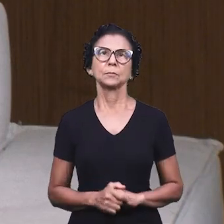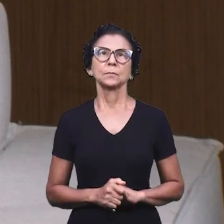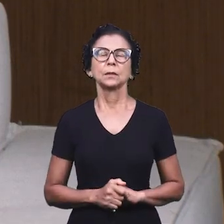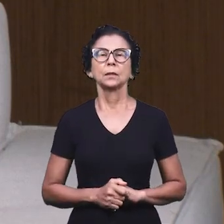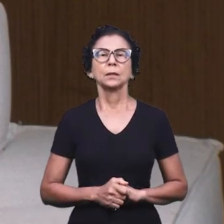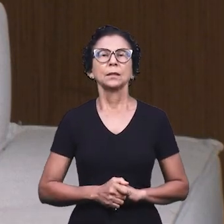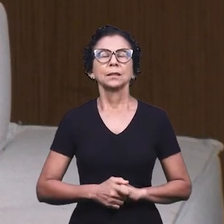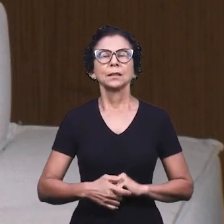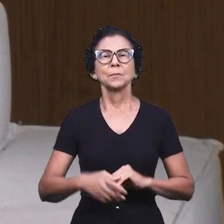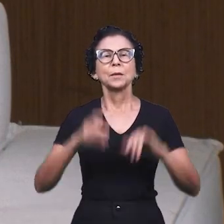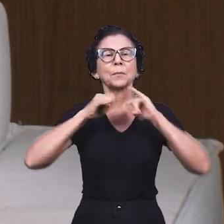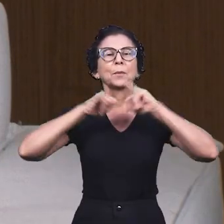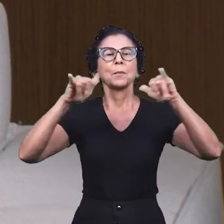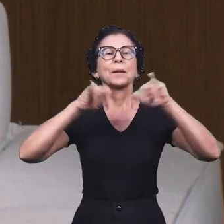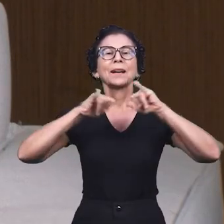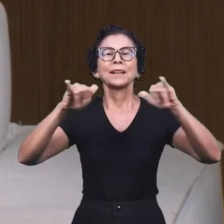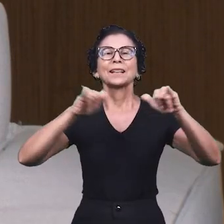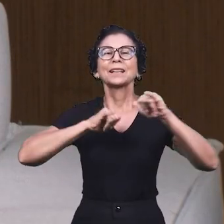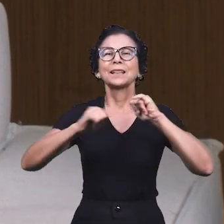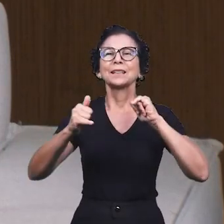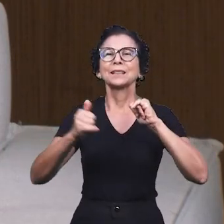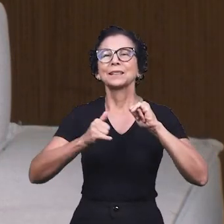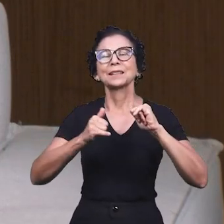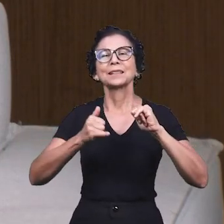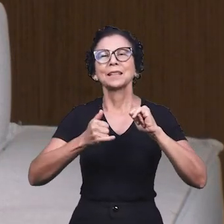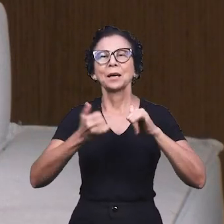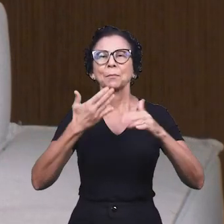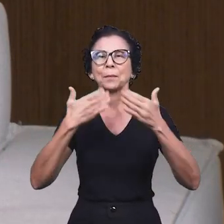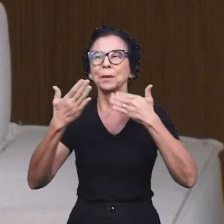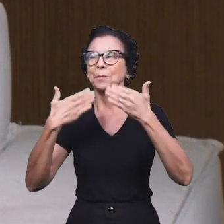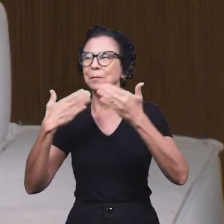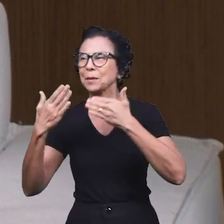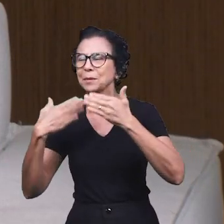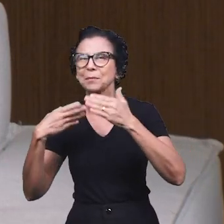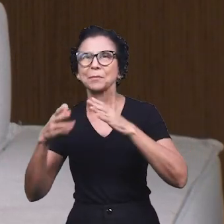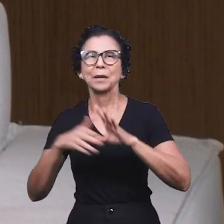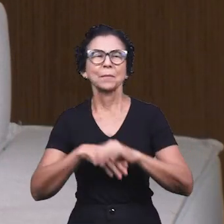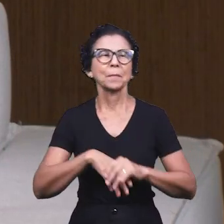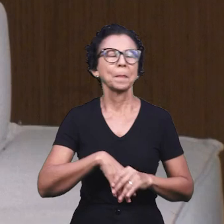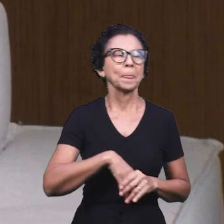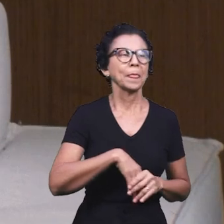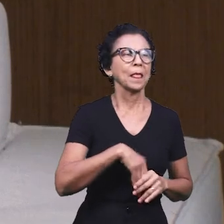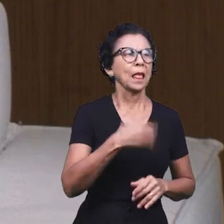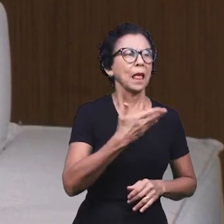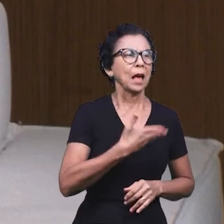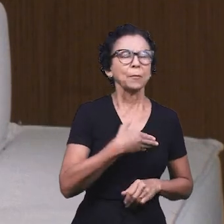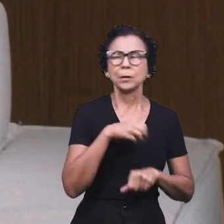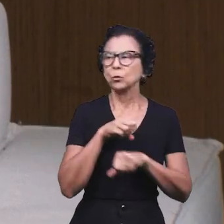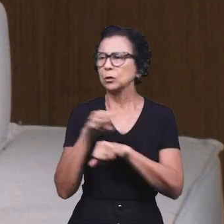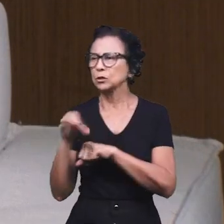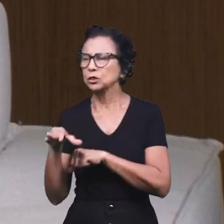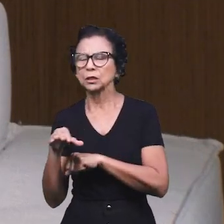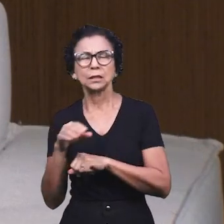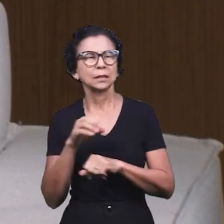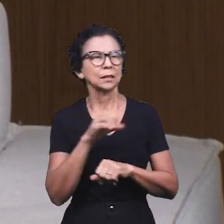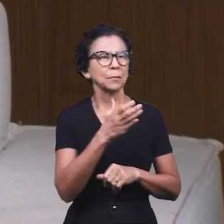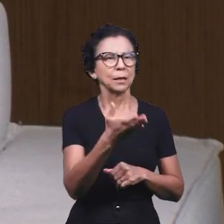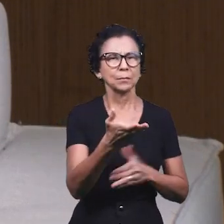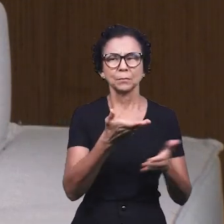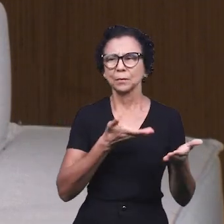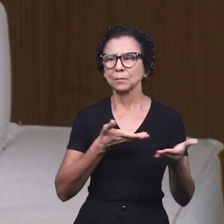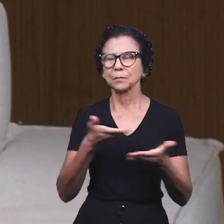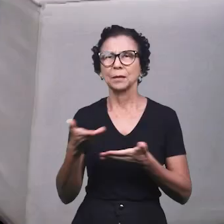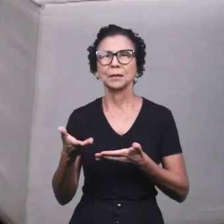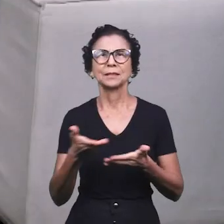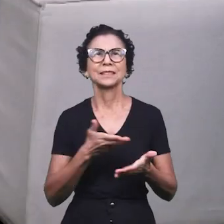o boca a boca é que faz o nosso negócio, Entendi. o boca a boca faz o negócio andar. Um amigo indica para outro amigo, uma irmã indica para um